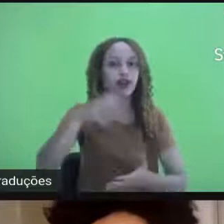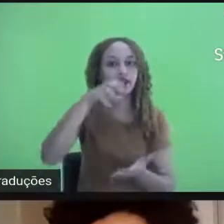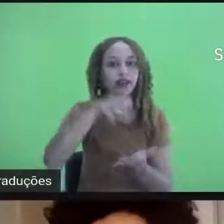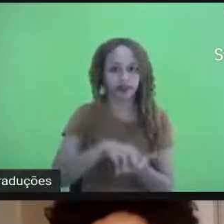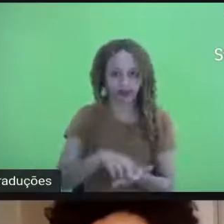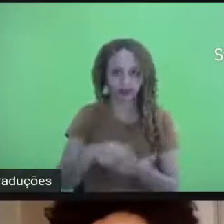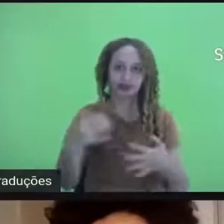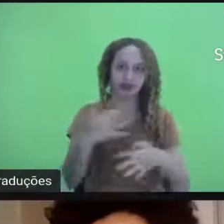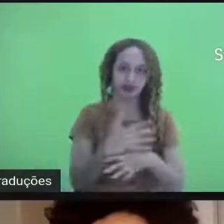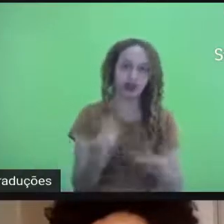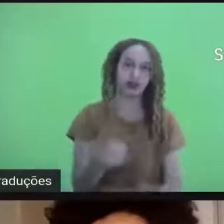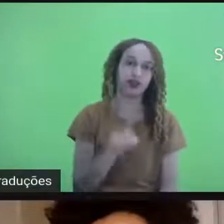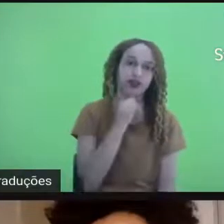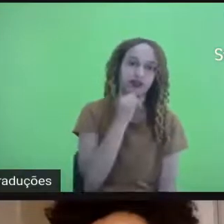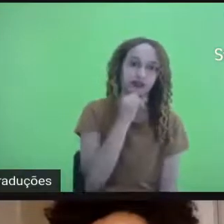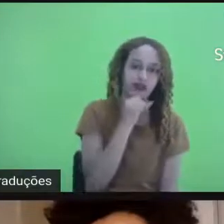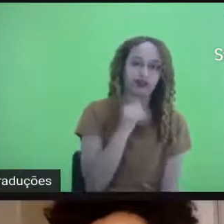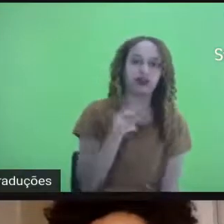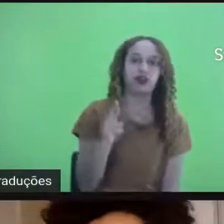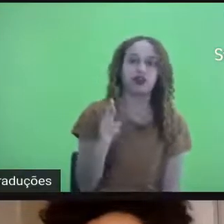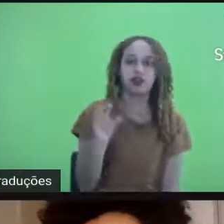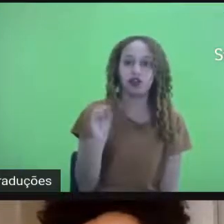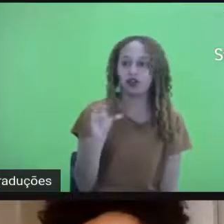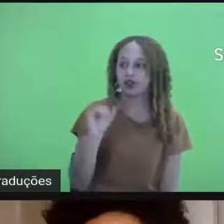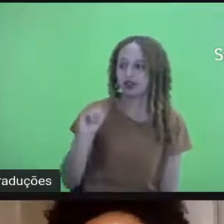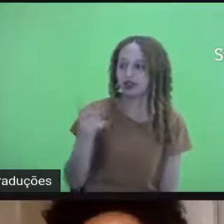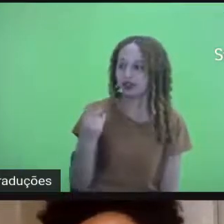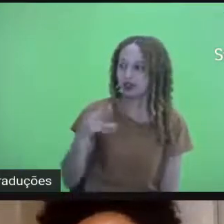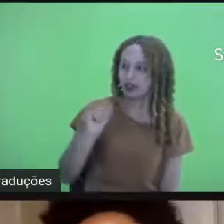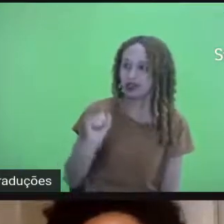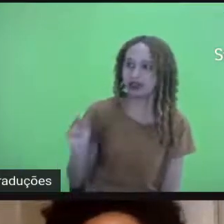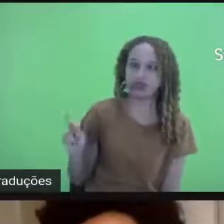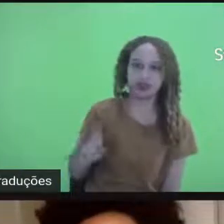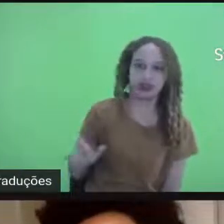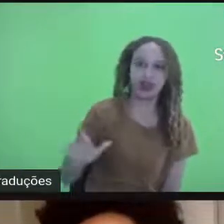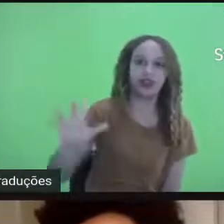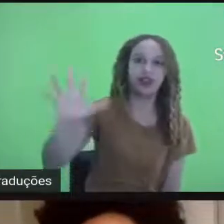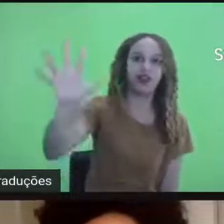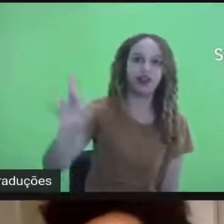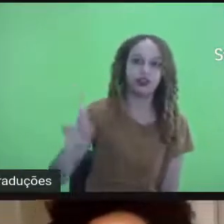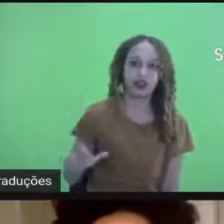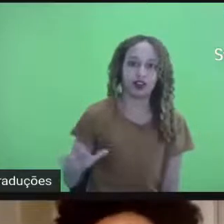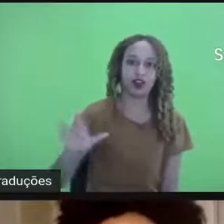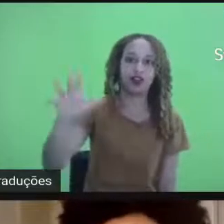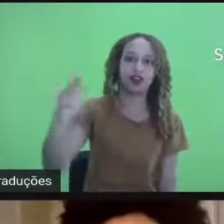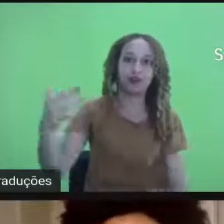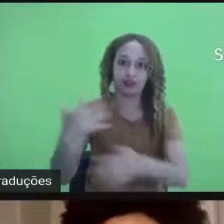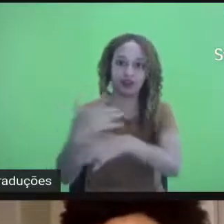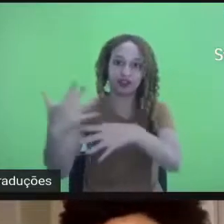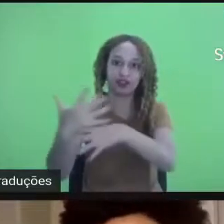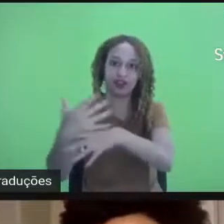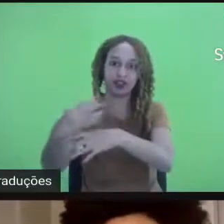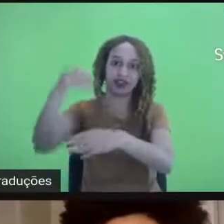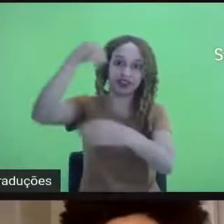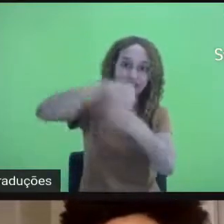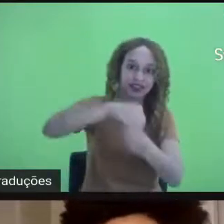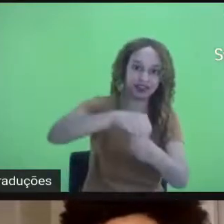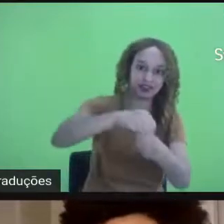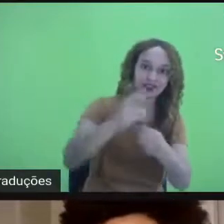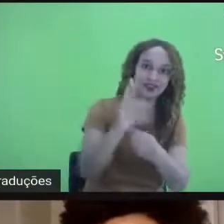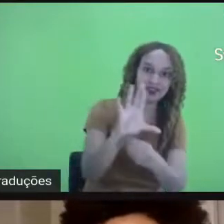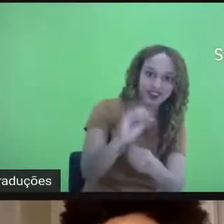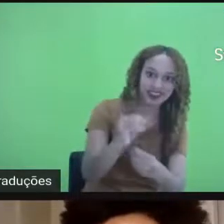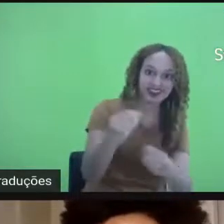no Rio, a Rocinha tem muito essa característica de ser uma cidade dentro de outra cidade. Então, eu acho que é por aí,